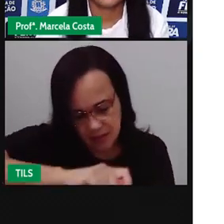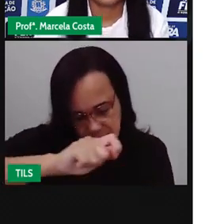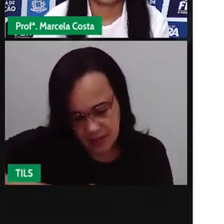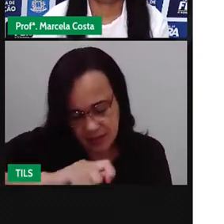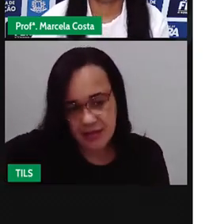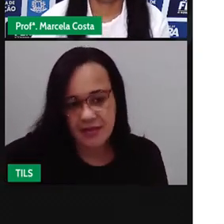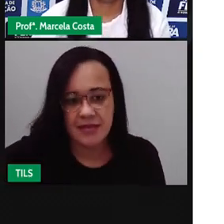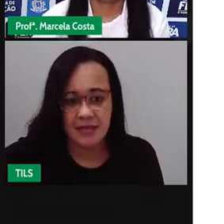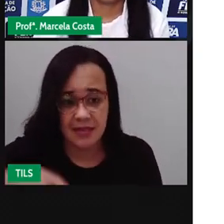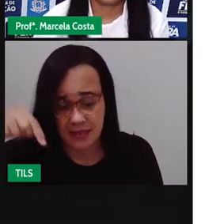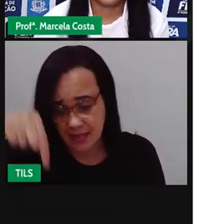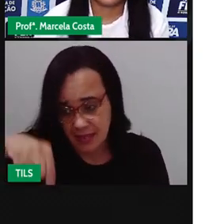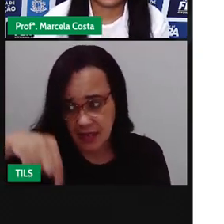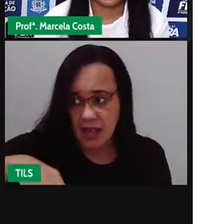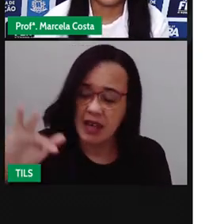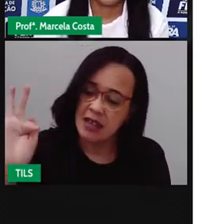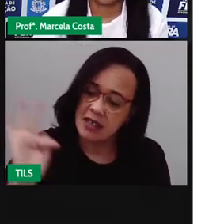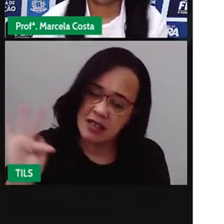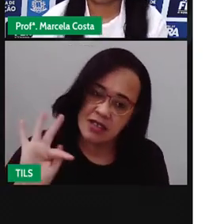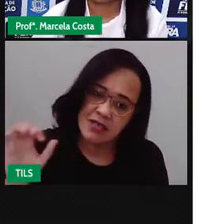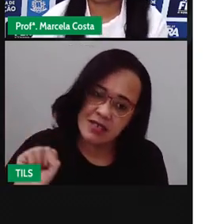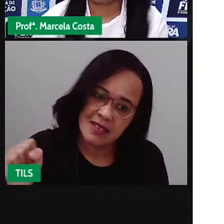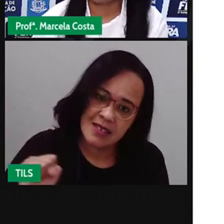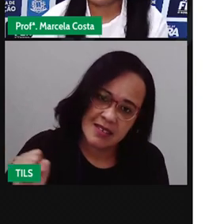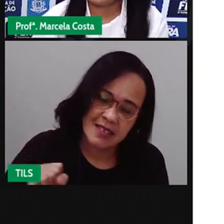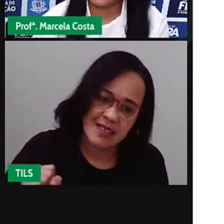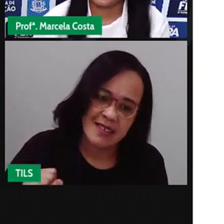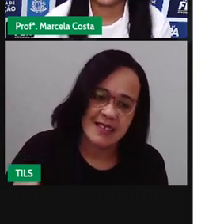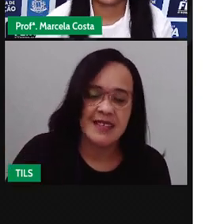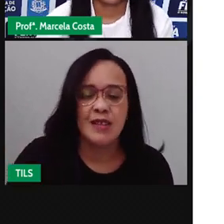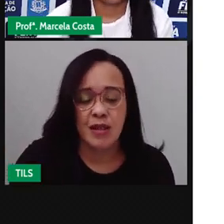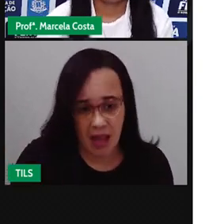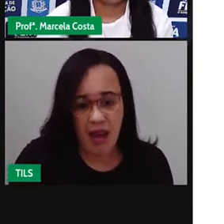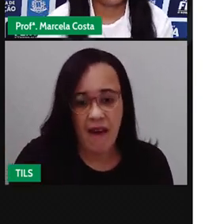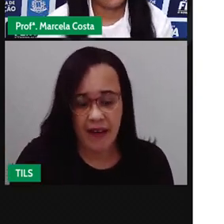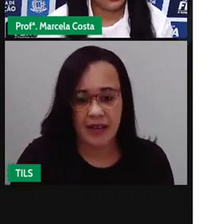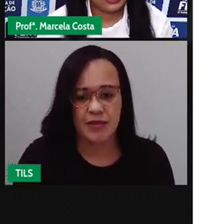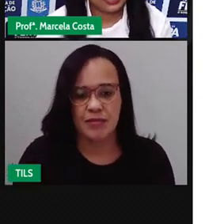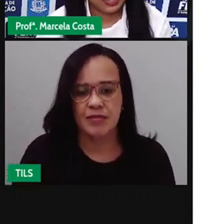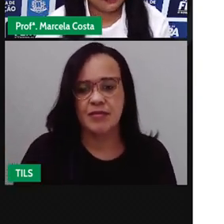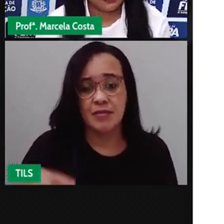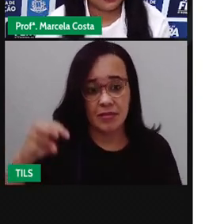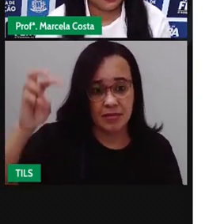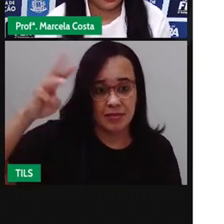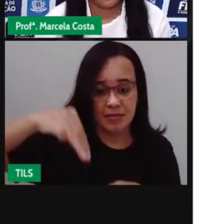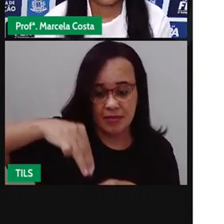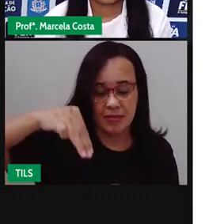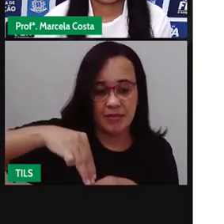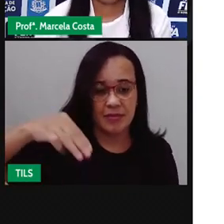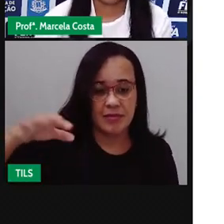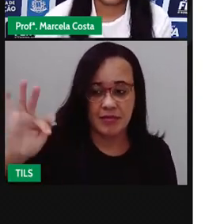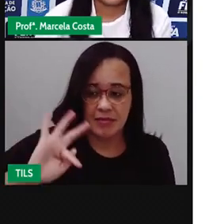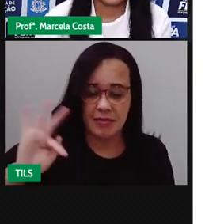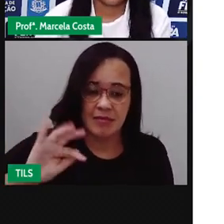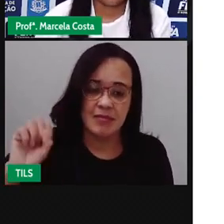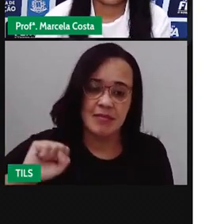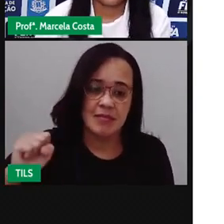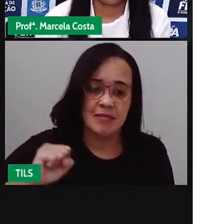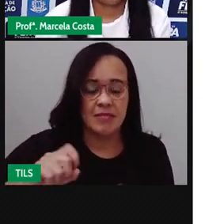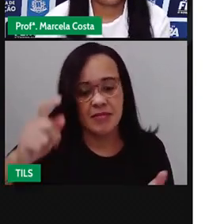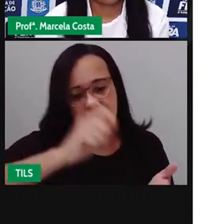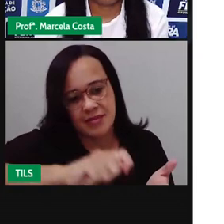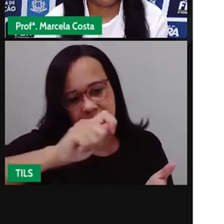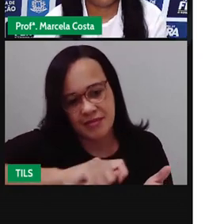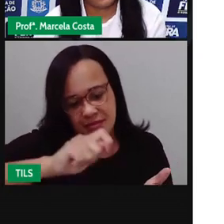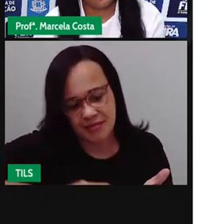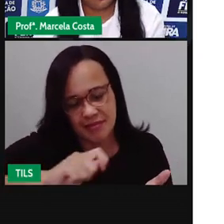uma estudante aqui de Feira de Santana, e fez uma homenagem ao nosso município, escrevendo aqui esse